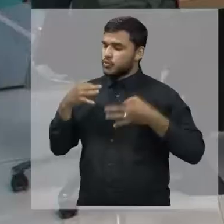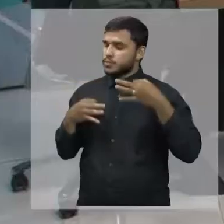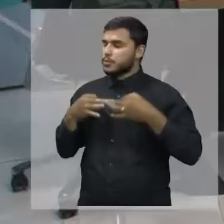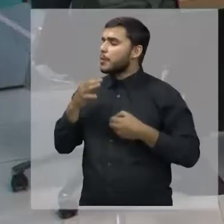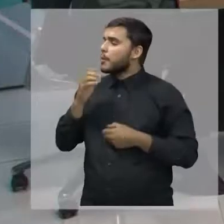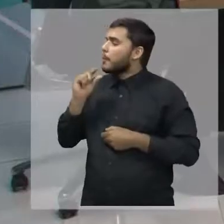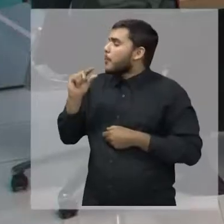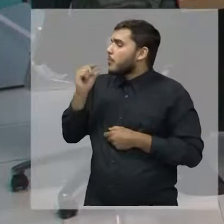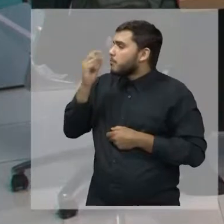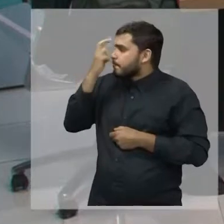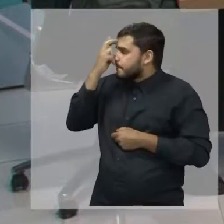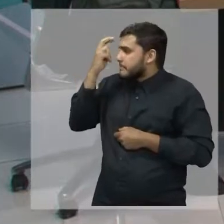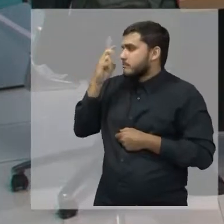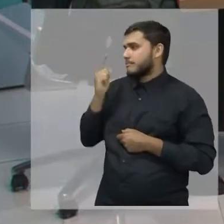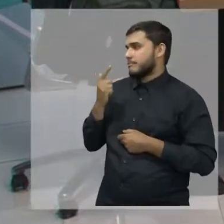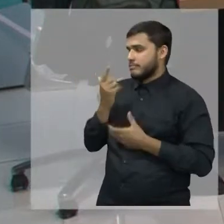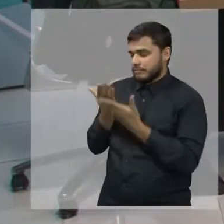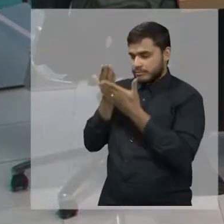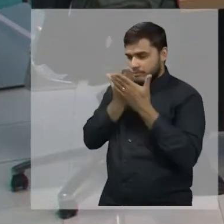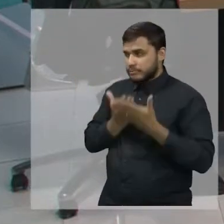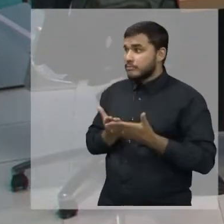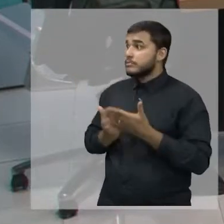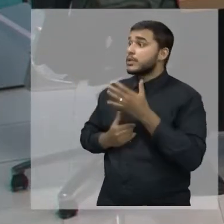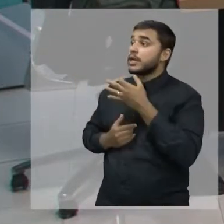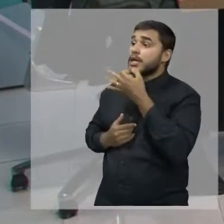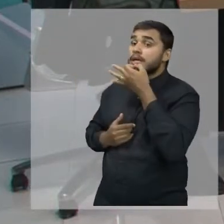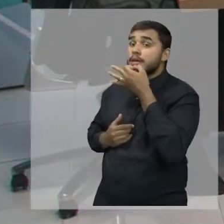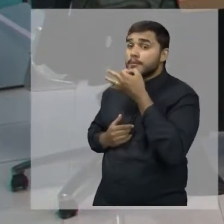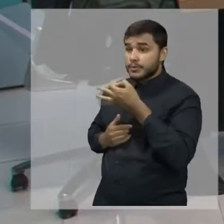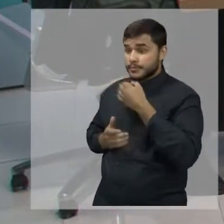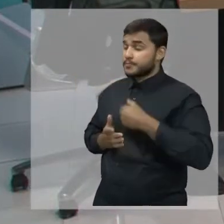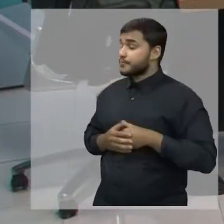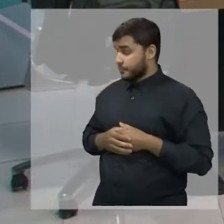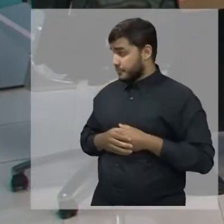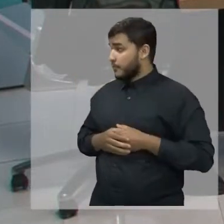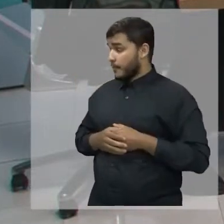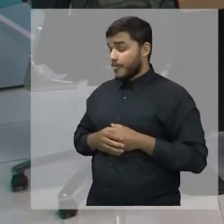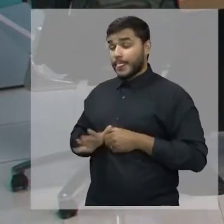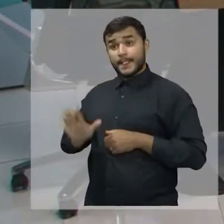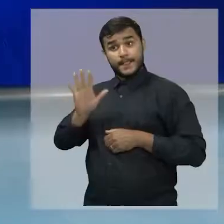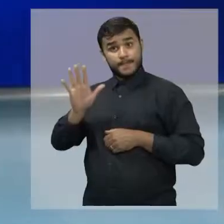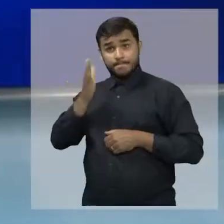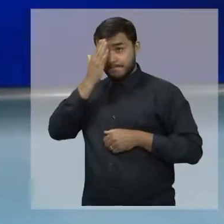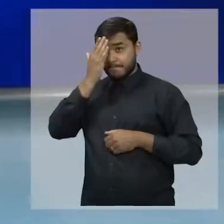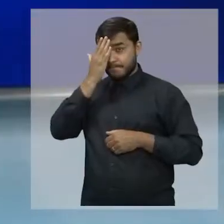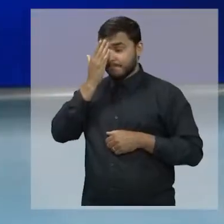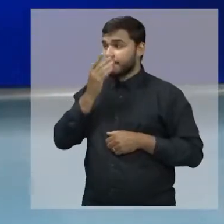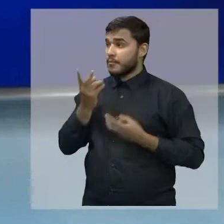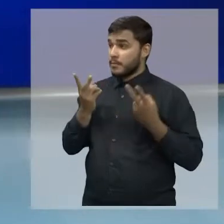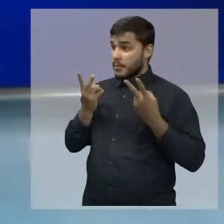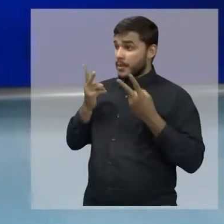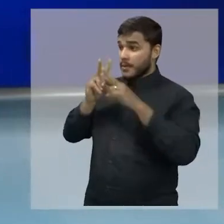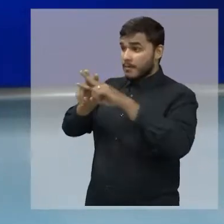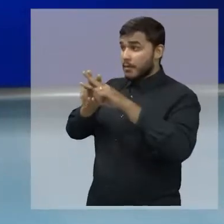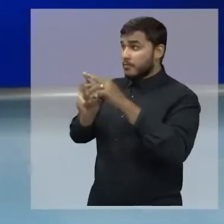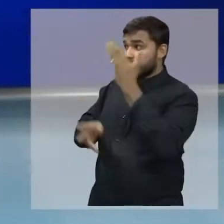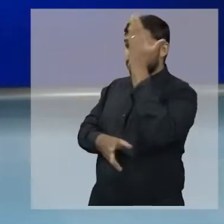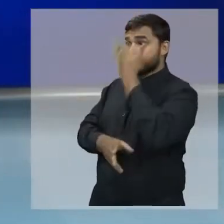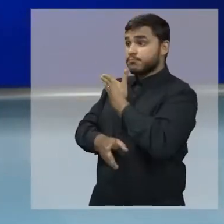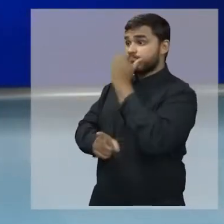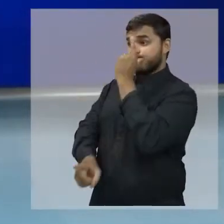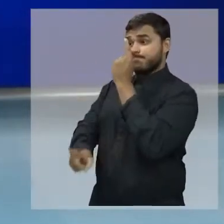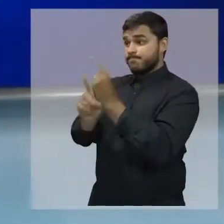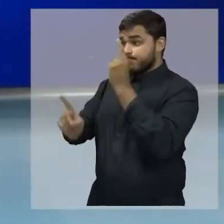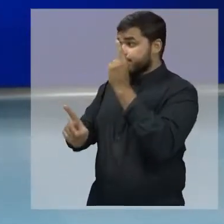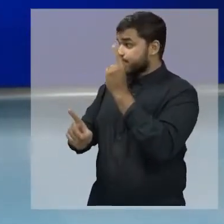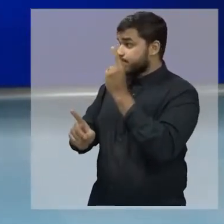não sei, vê se cabe o que eu vou colocar aqui. Uma coisa é você ser preso em flagrante de delito por